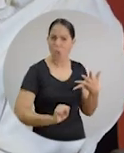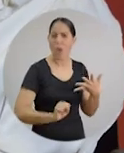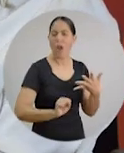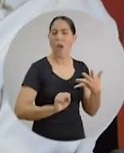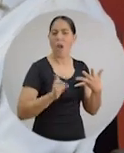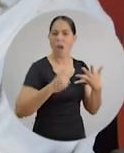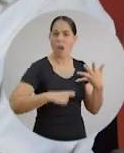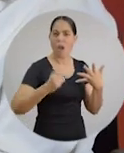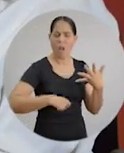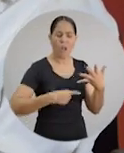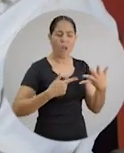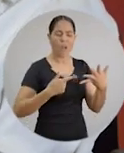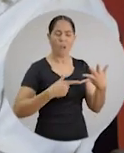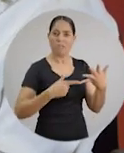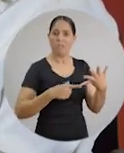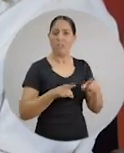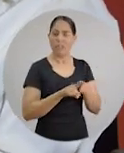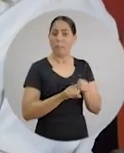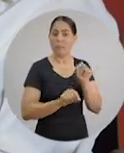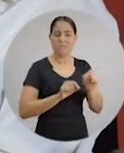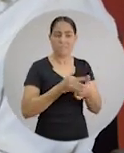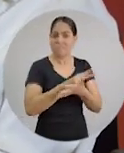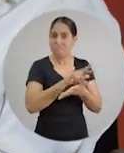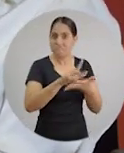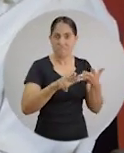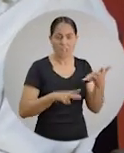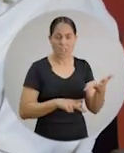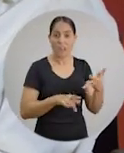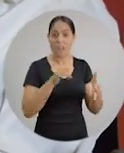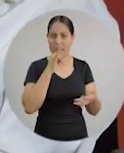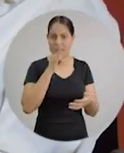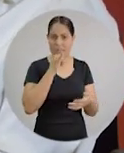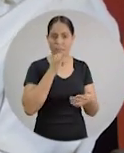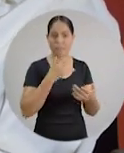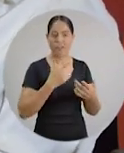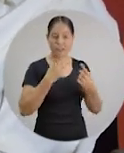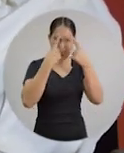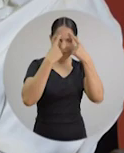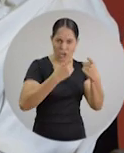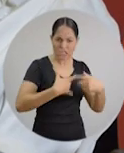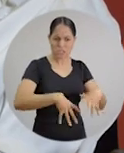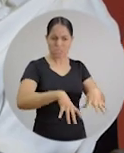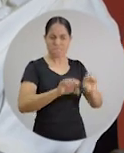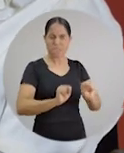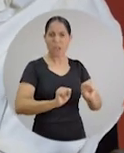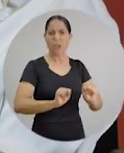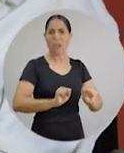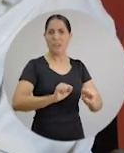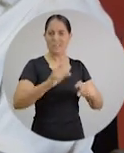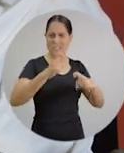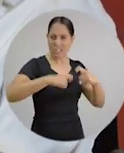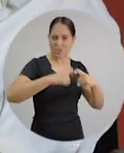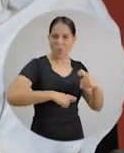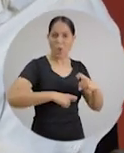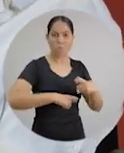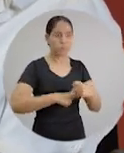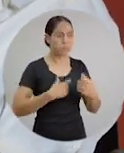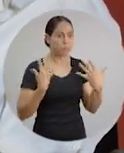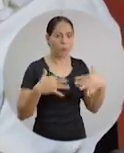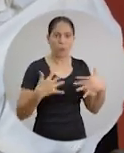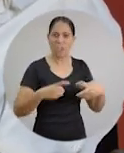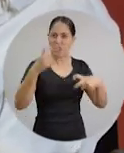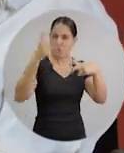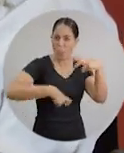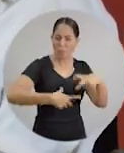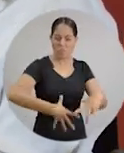violência sexual. O caso de violência sexual, por exemplo, é muito grave os números no Brasil